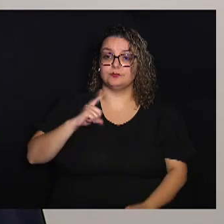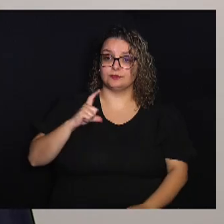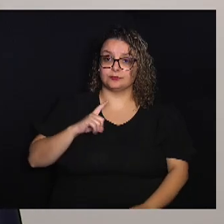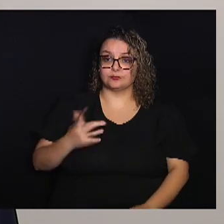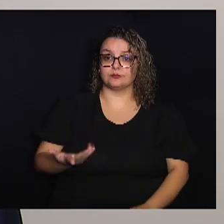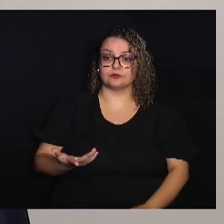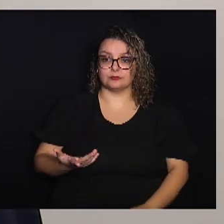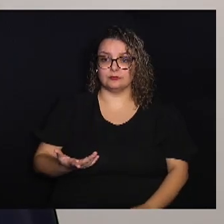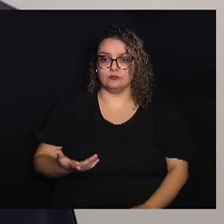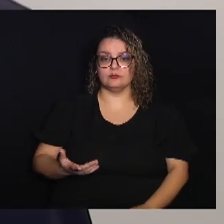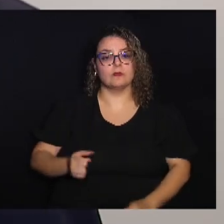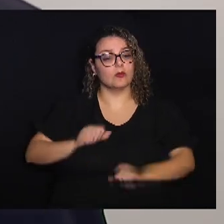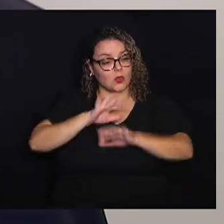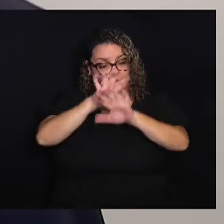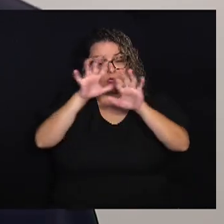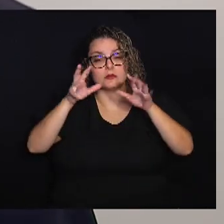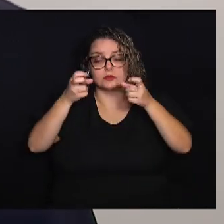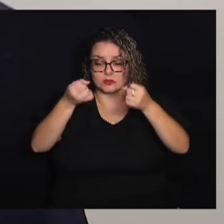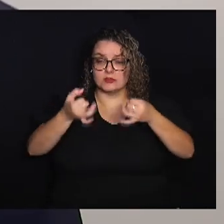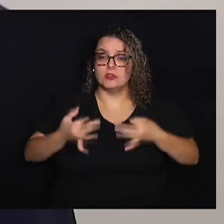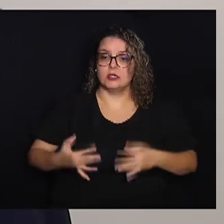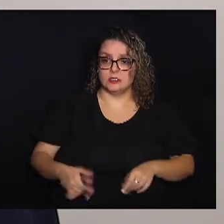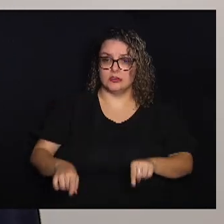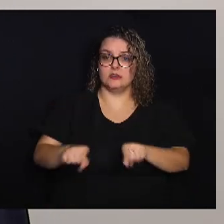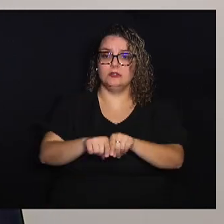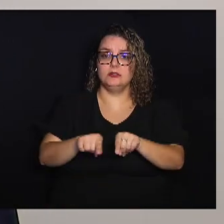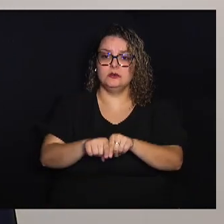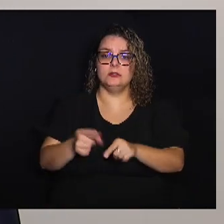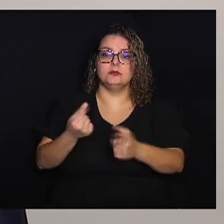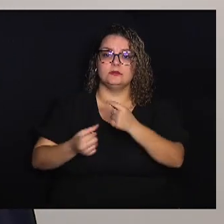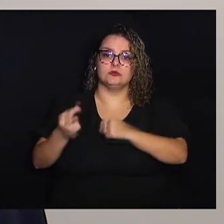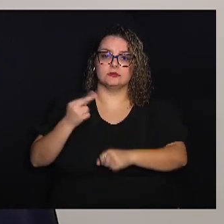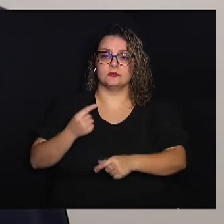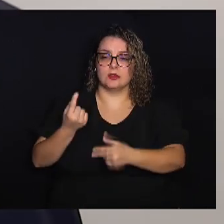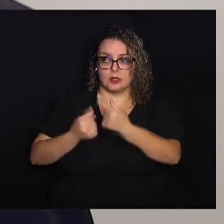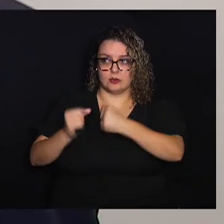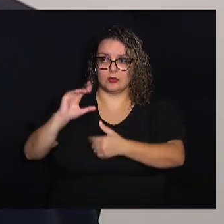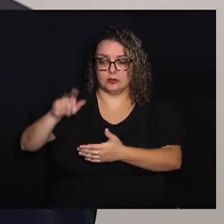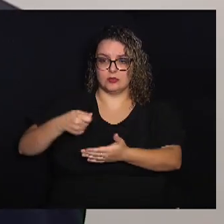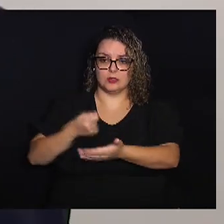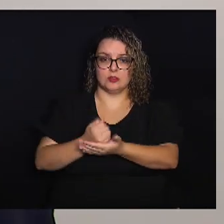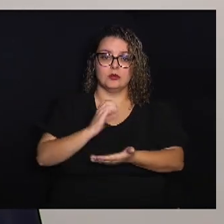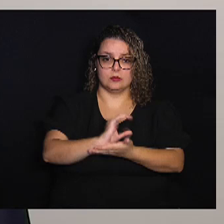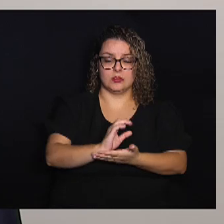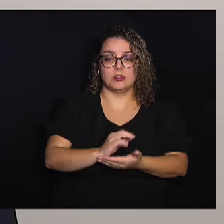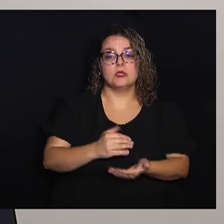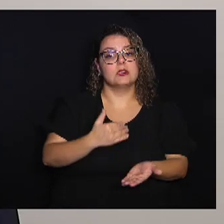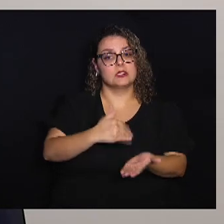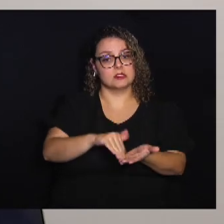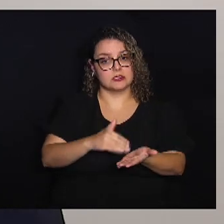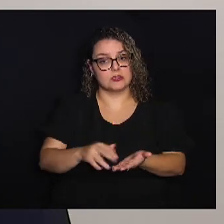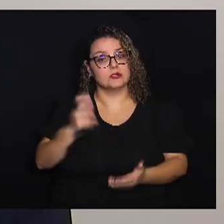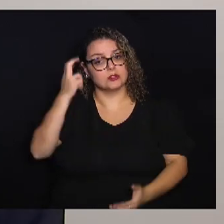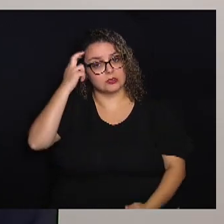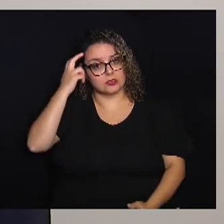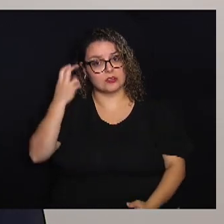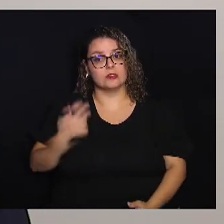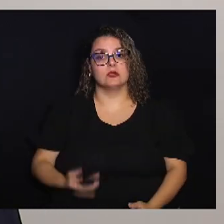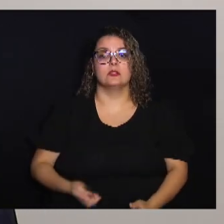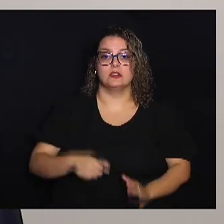e deu transparência, inclusive, para os recursos que a Secretaria de Cultura está aí prestes